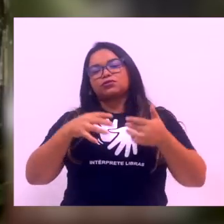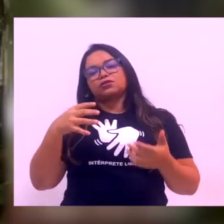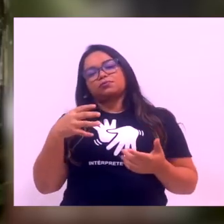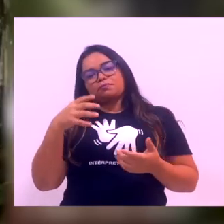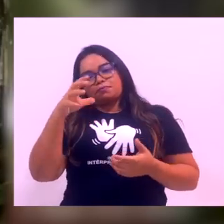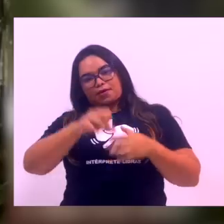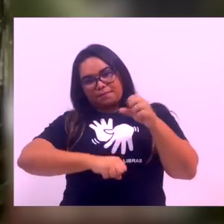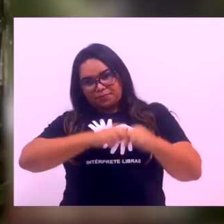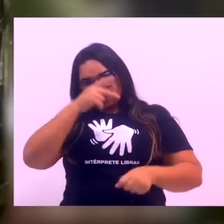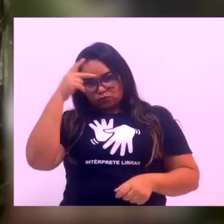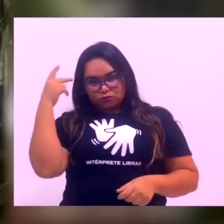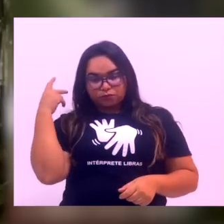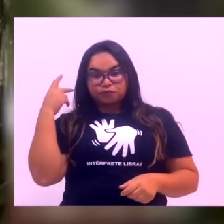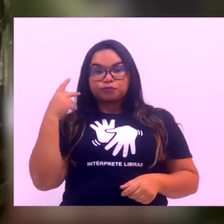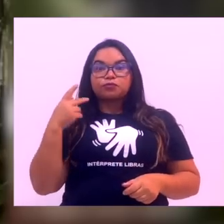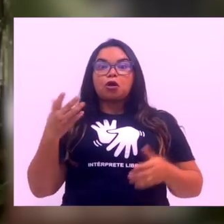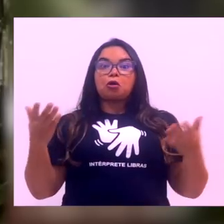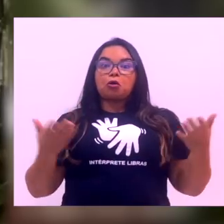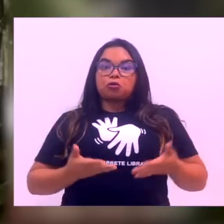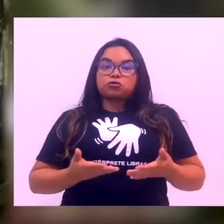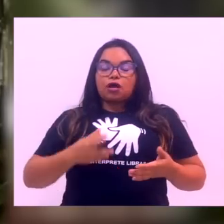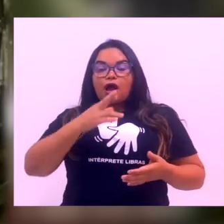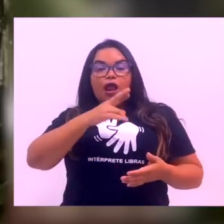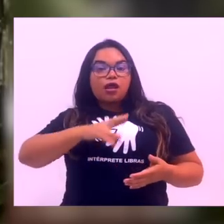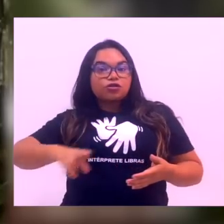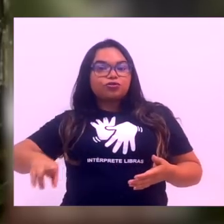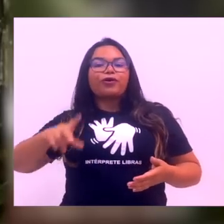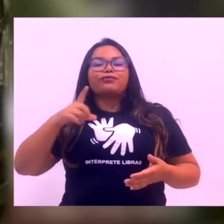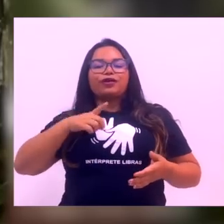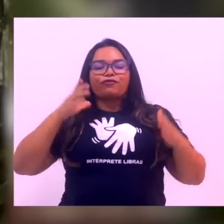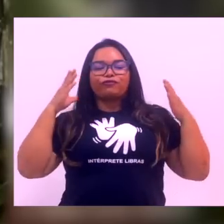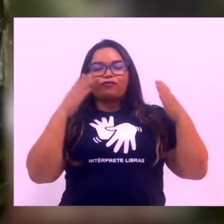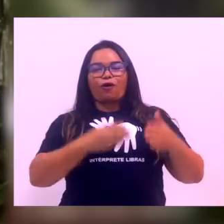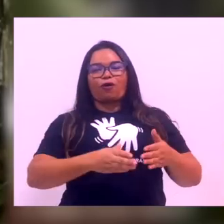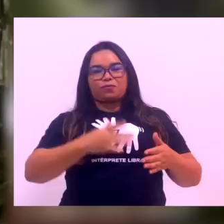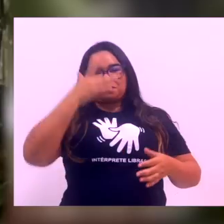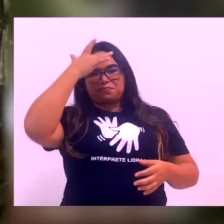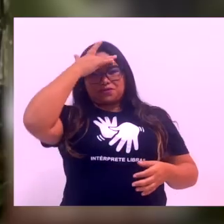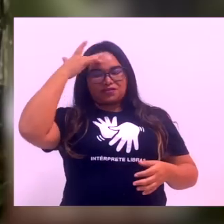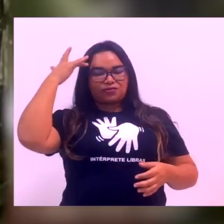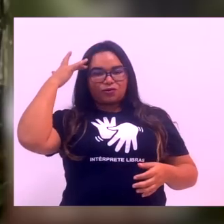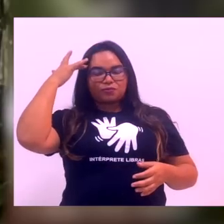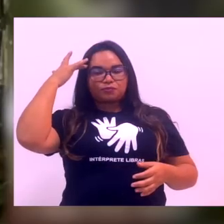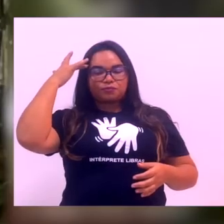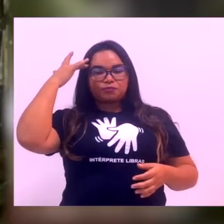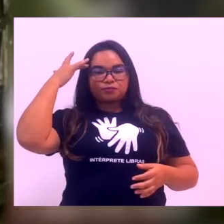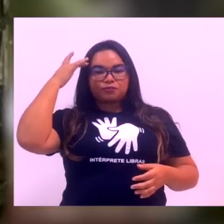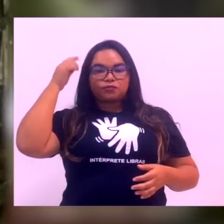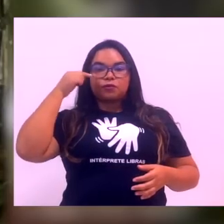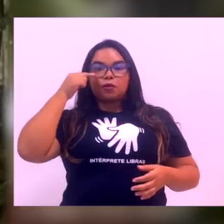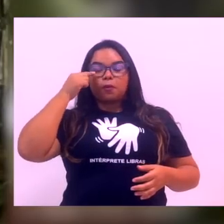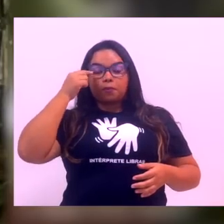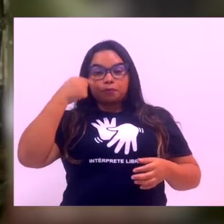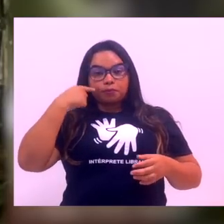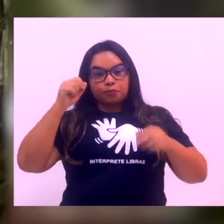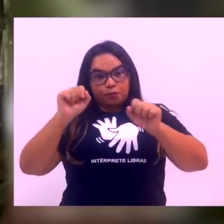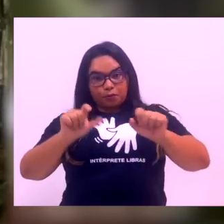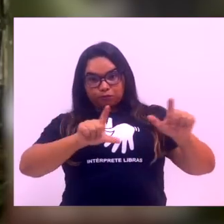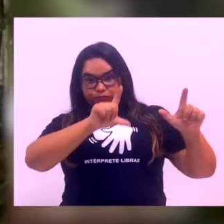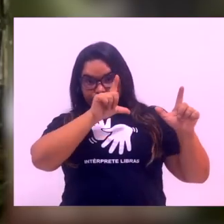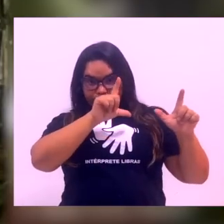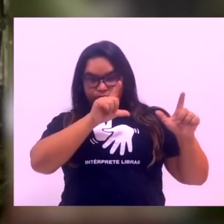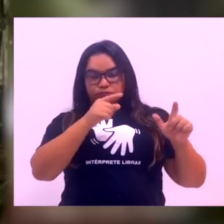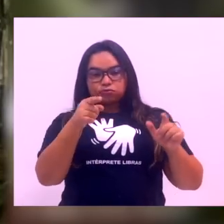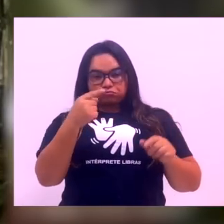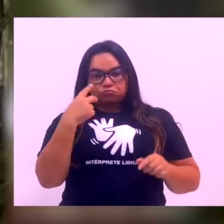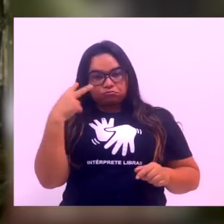este planeta. E você ficará surpreso que hoje em dia se advoga uma religião centrada no homem. Você